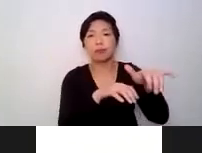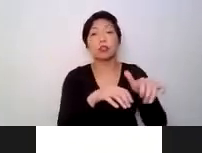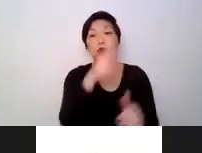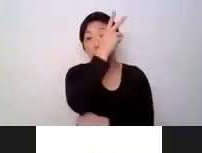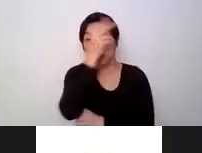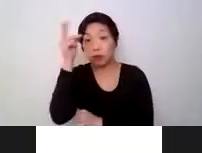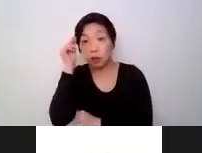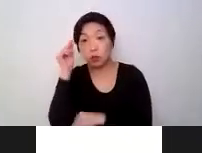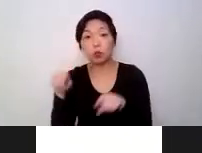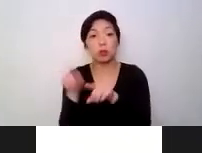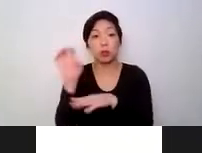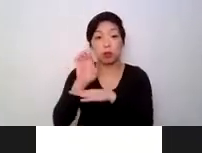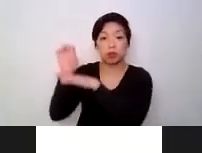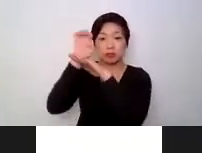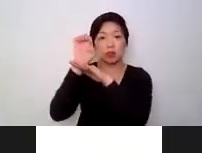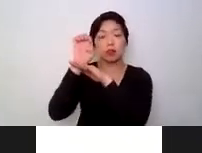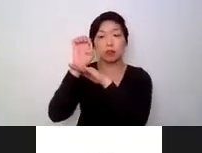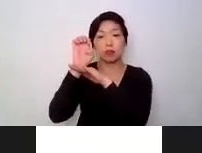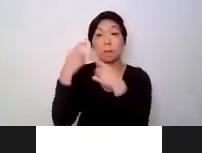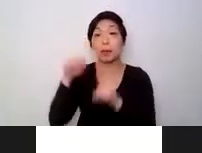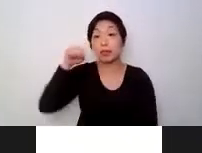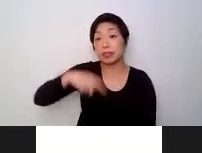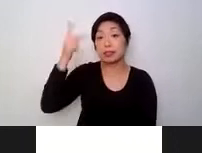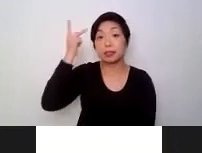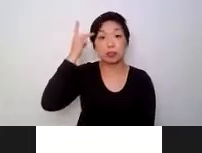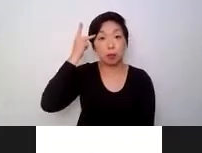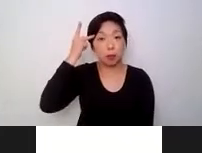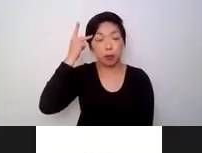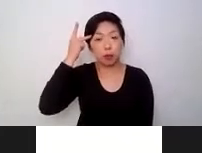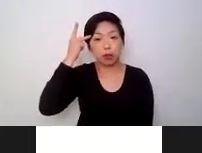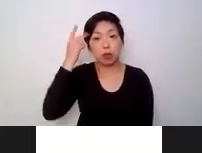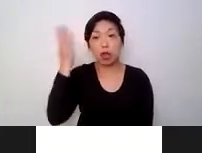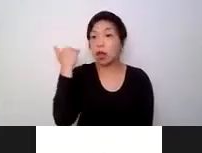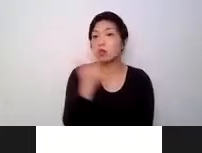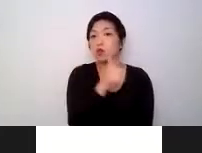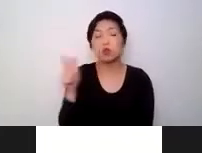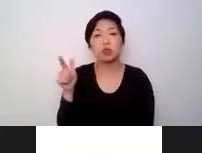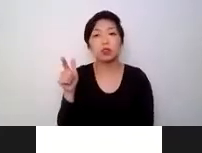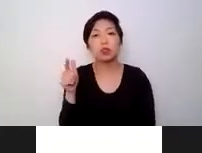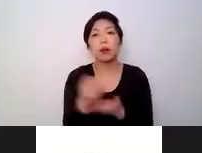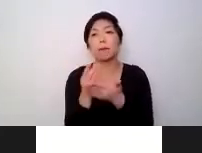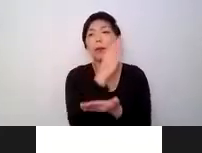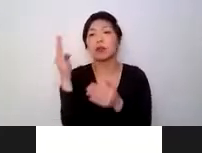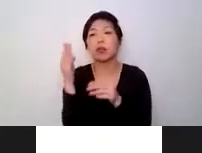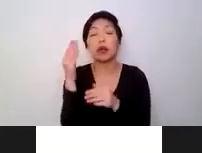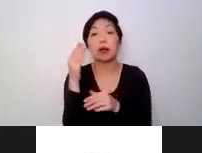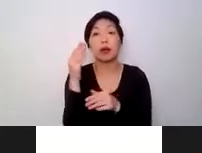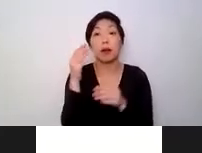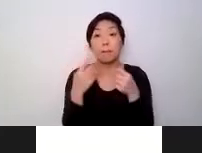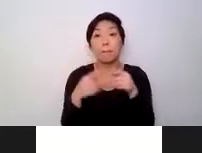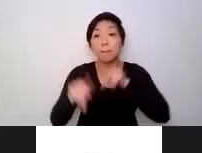importante falar que na cidade de São Paulo não tínhamos biblioteca pública nesse sentido, né, nesse